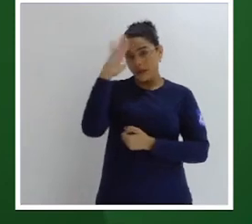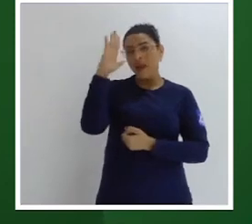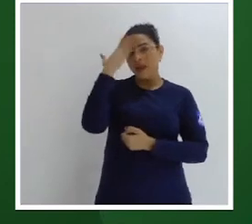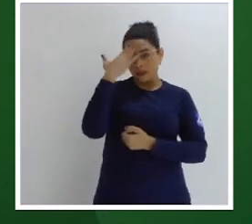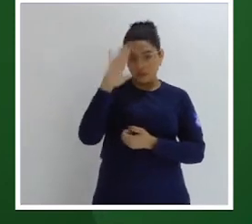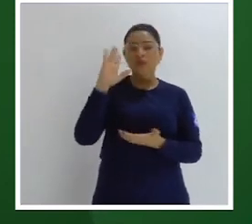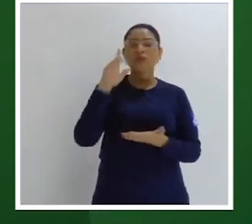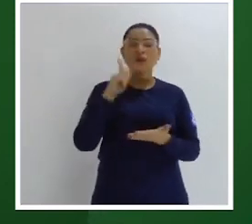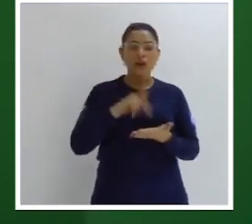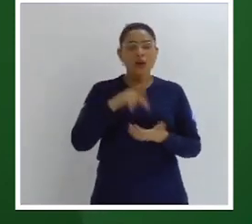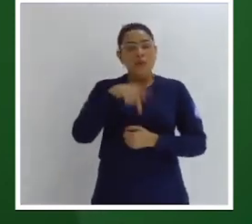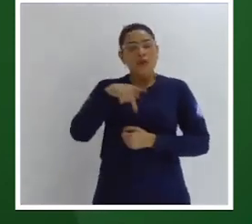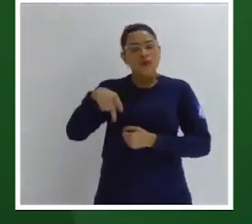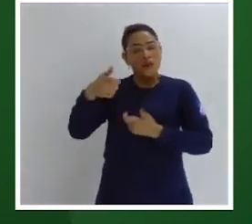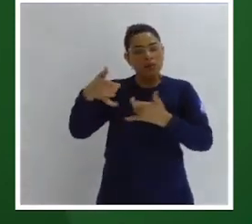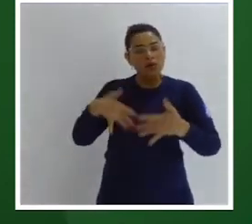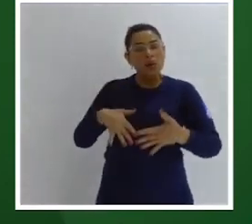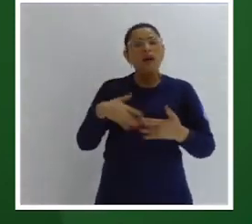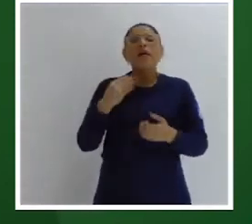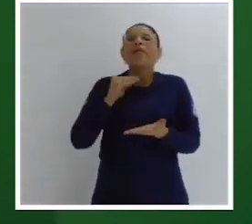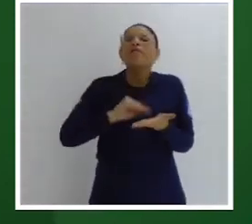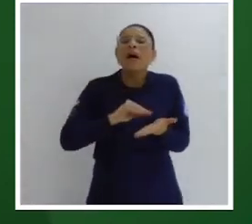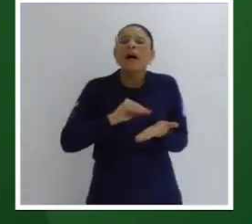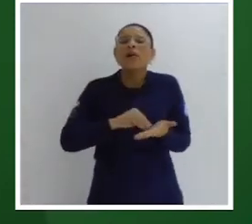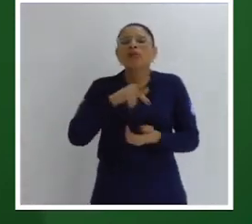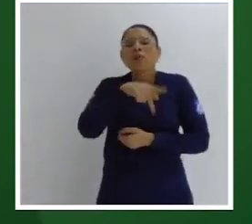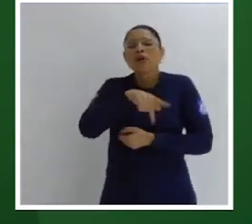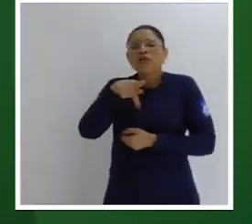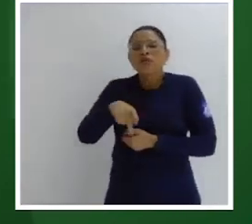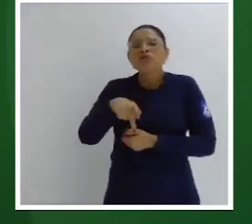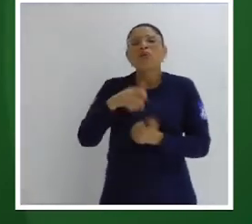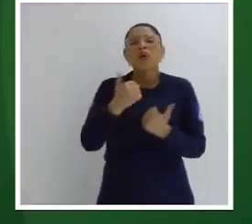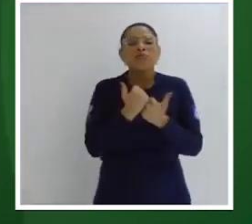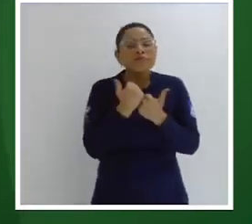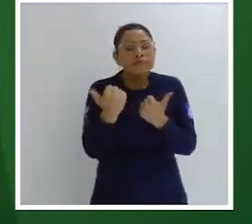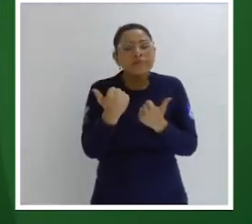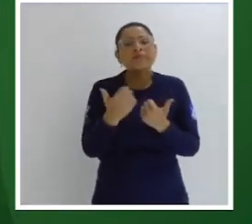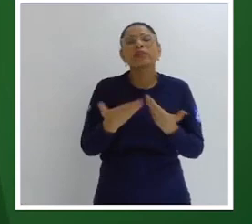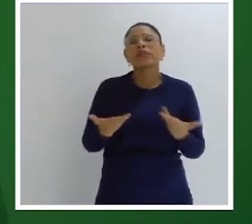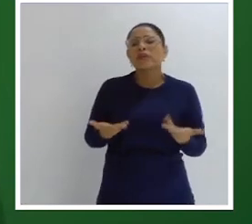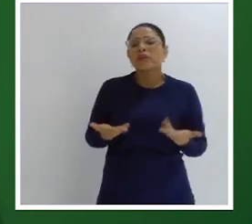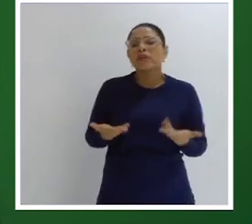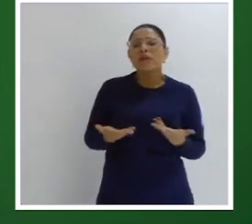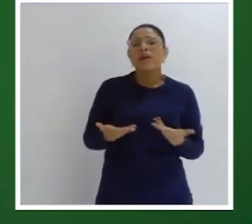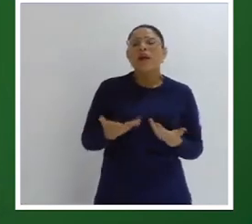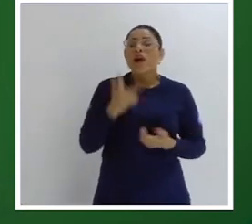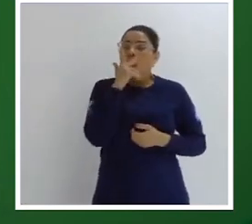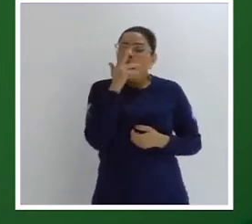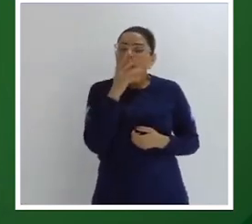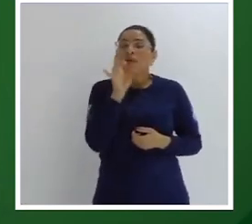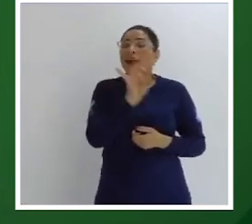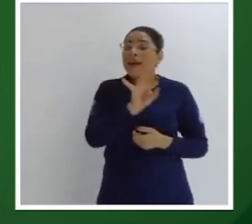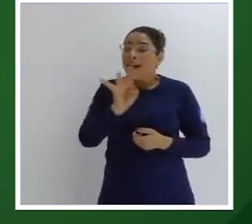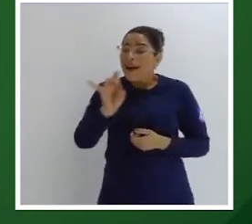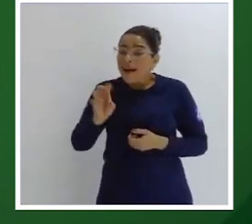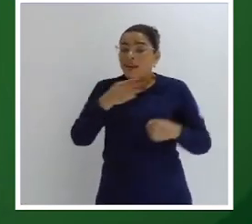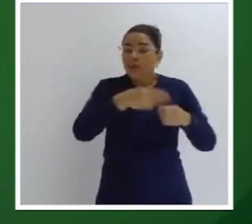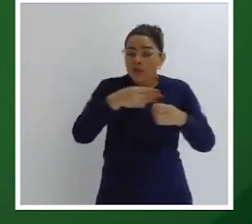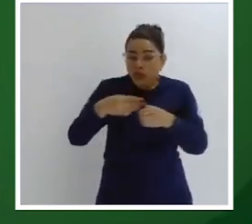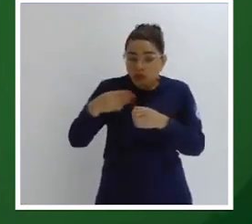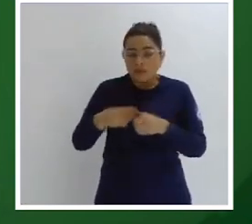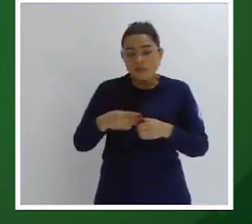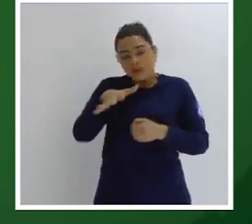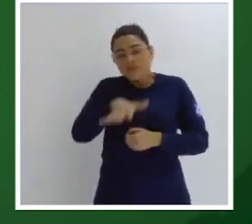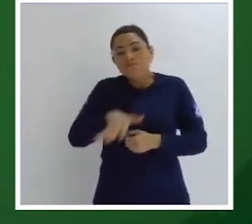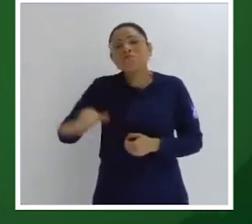a professora colocou ai falta professor eventual né Eu acho que cada rede ela arruma os seus momentos os